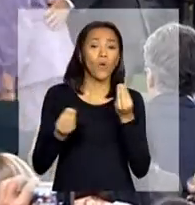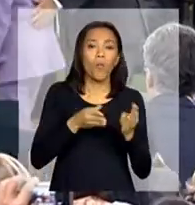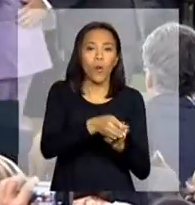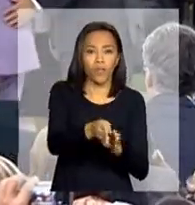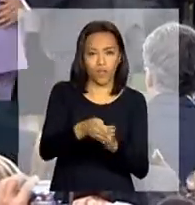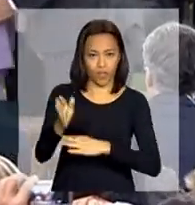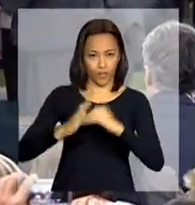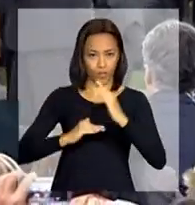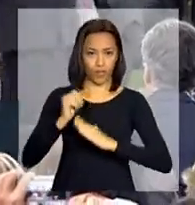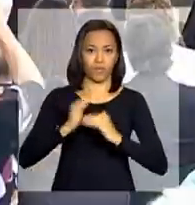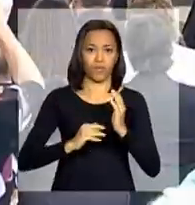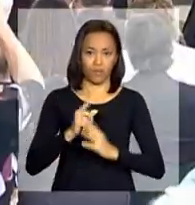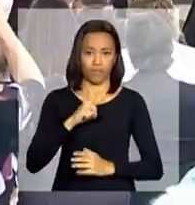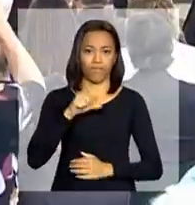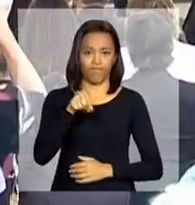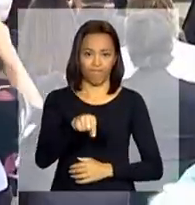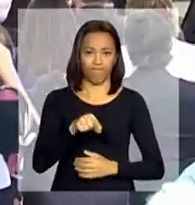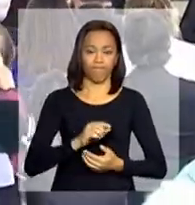orientações profissionais